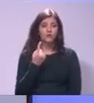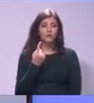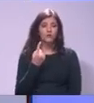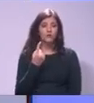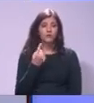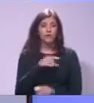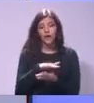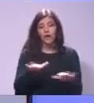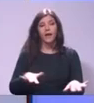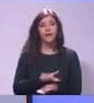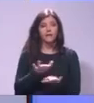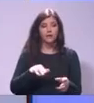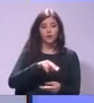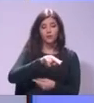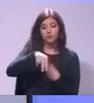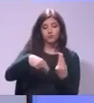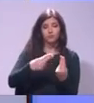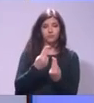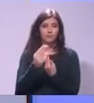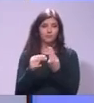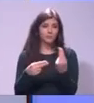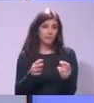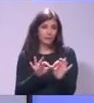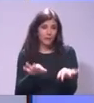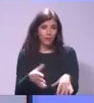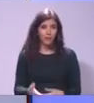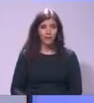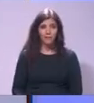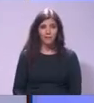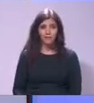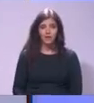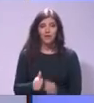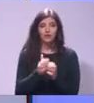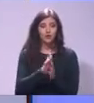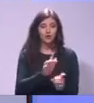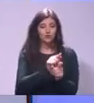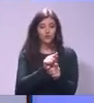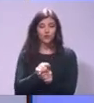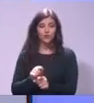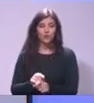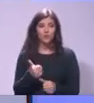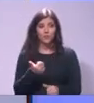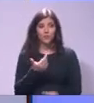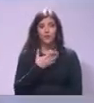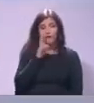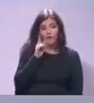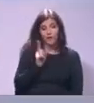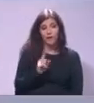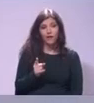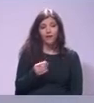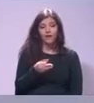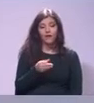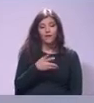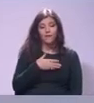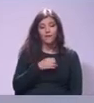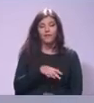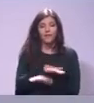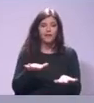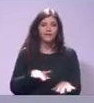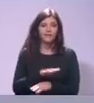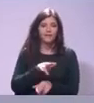natação sincronizada não muito agradável de ver ninguém quer ver o pedro guerra na natação